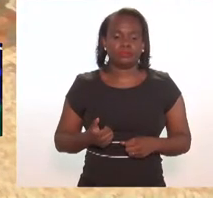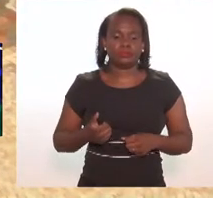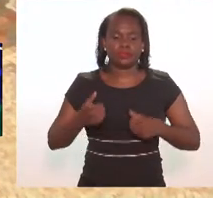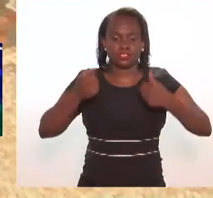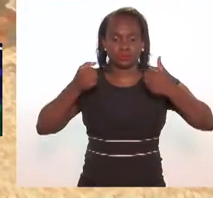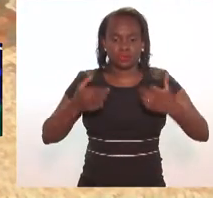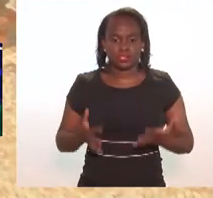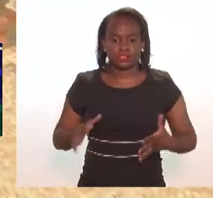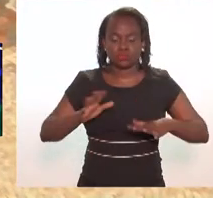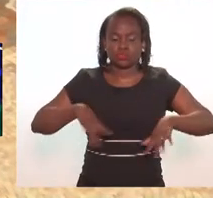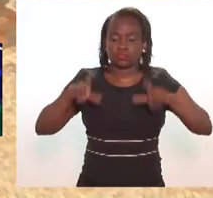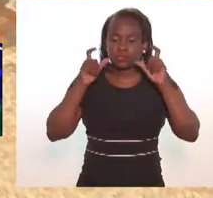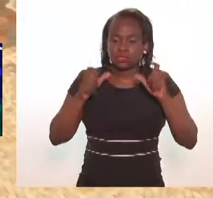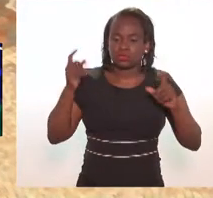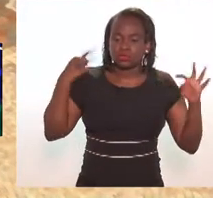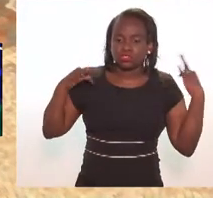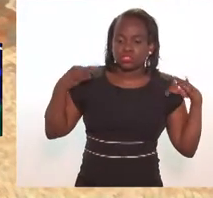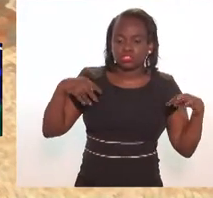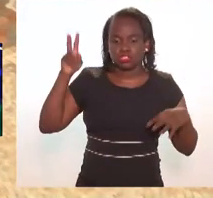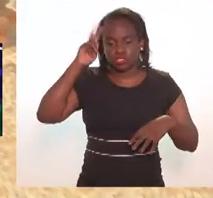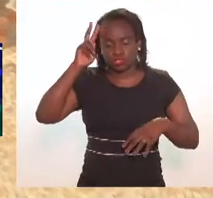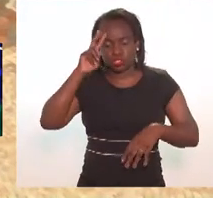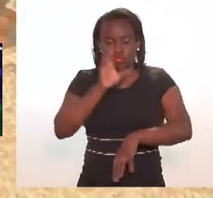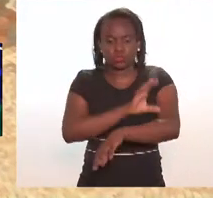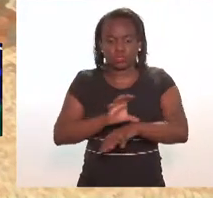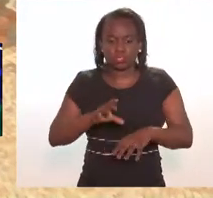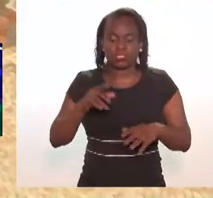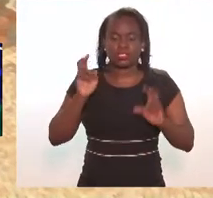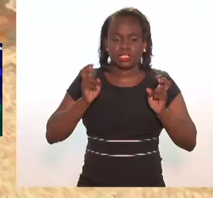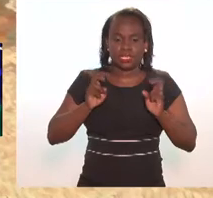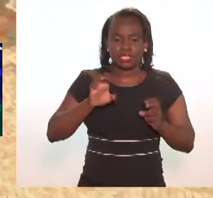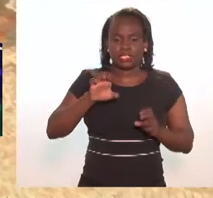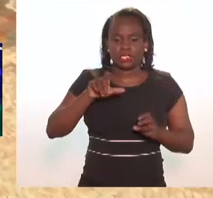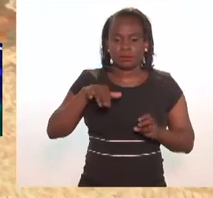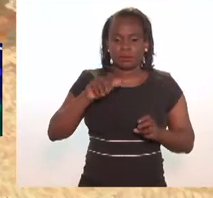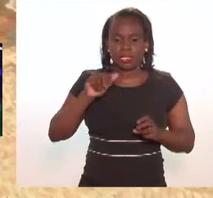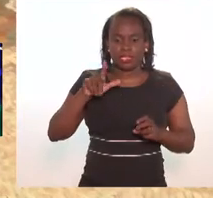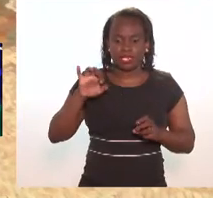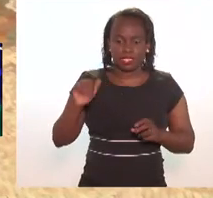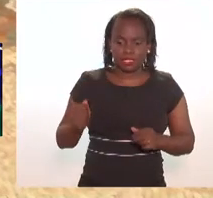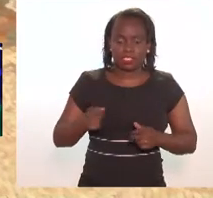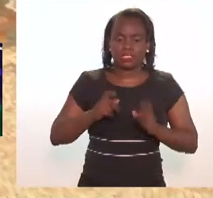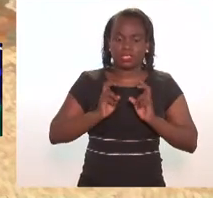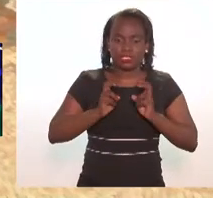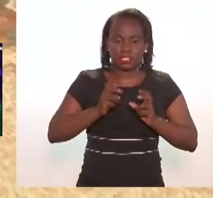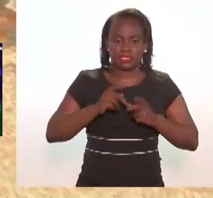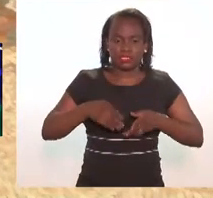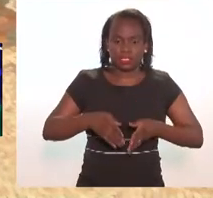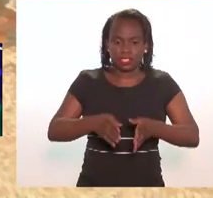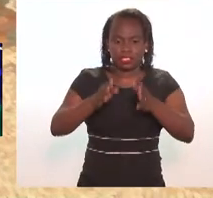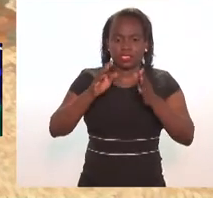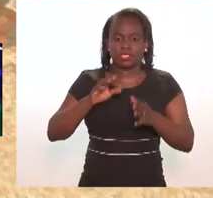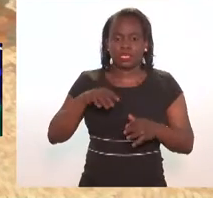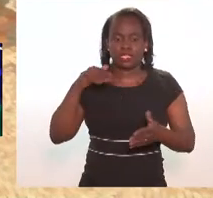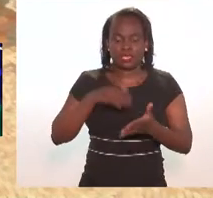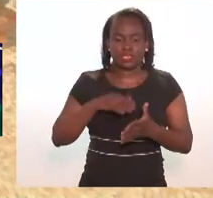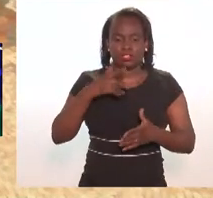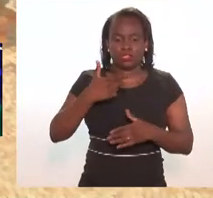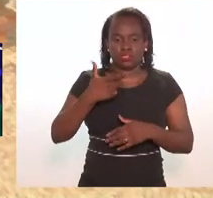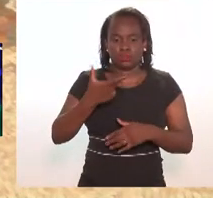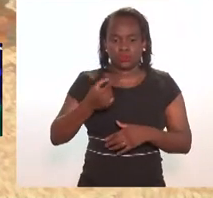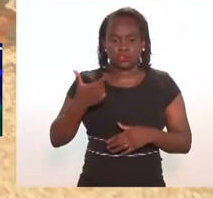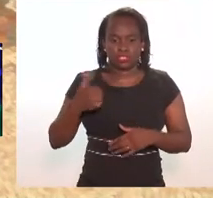tomba por interesse turístico, histórico e cultural os trens da cremalheira operados na estrada de ferro do Corcovado até 2019. Quero